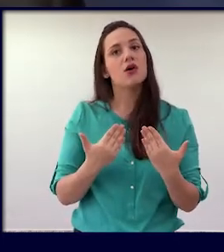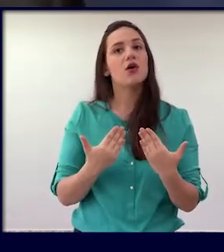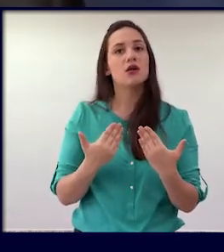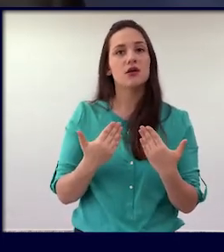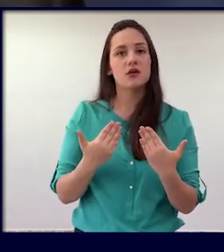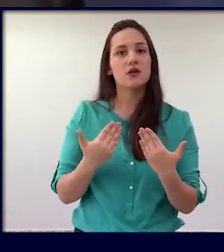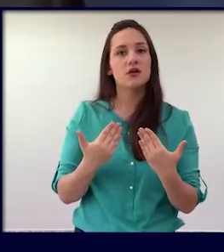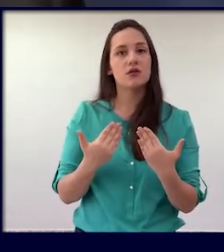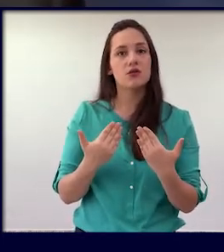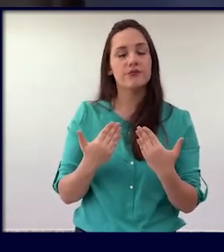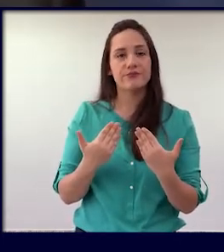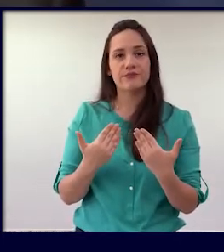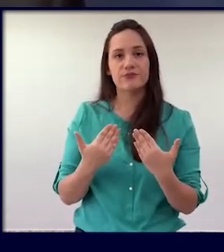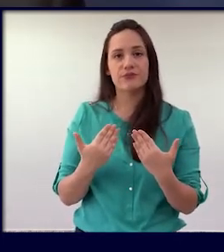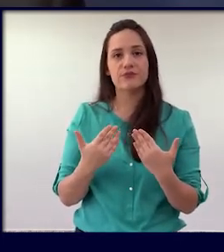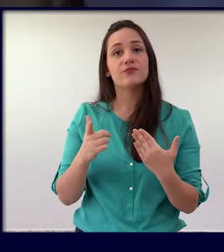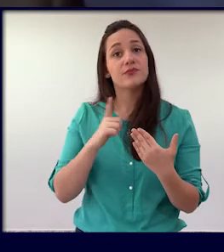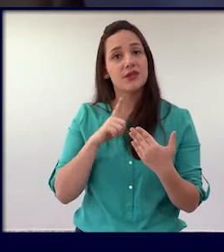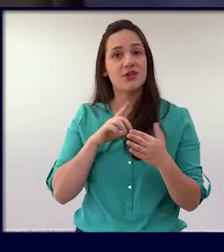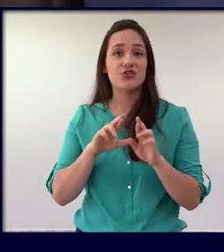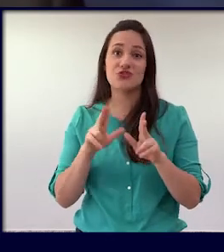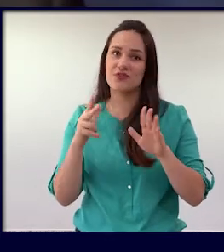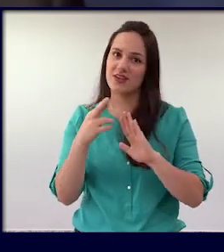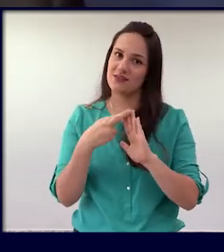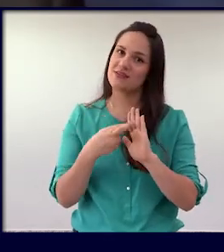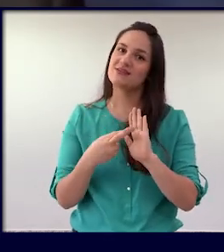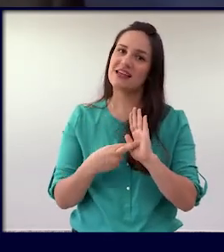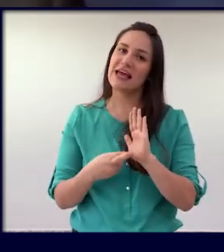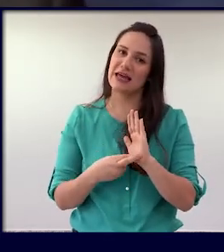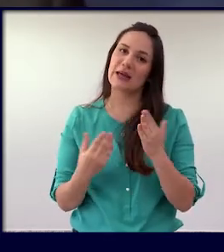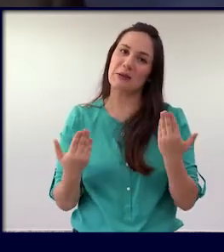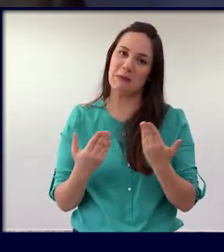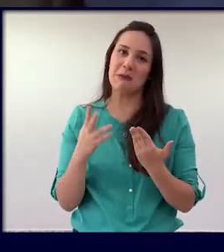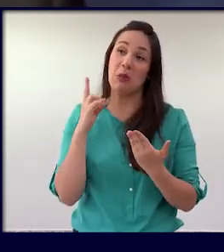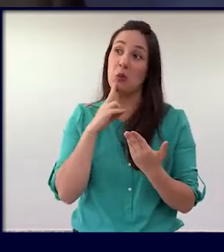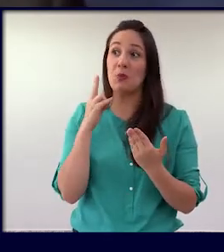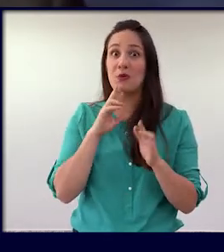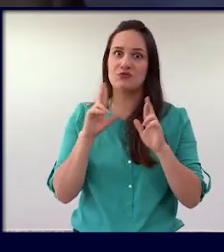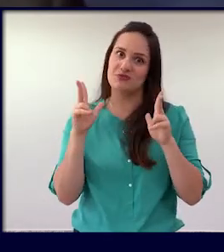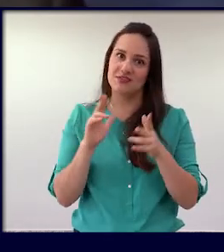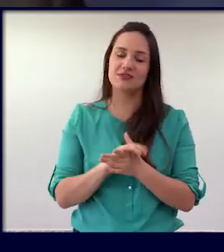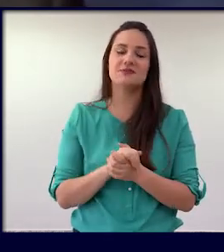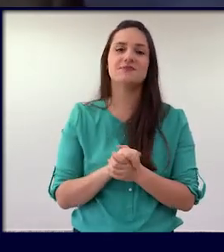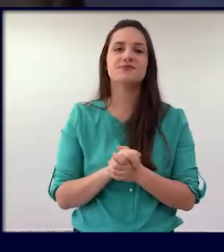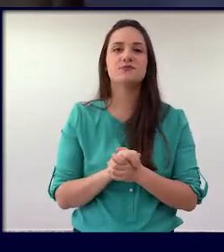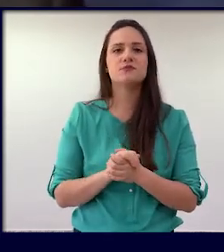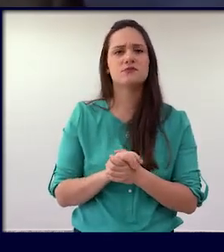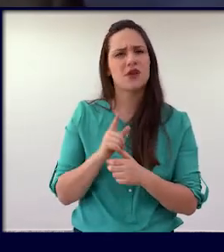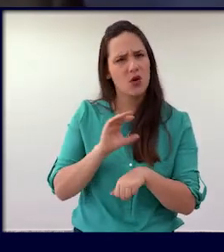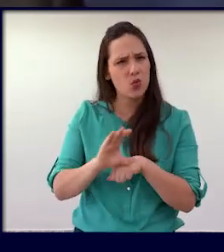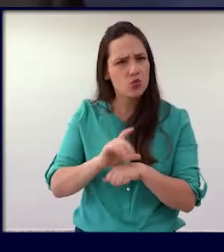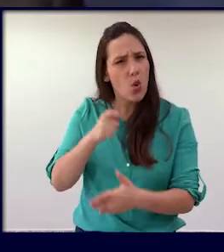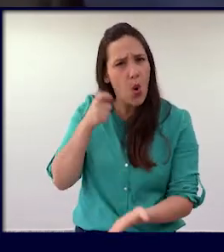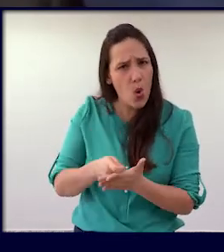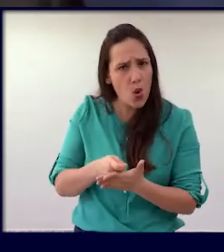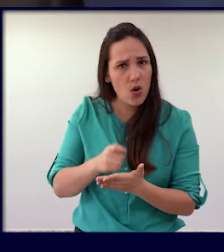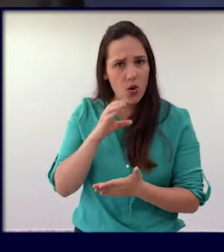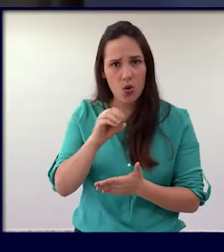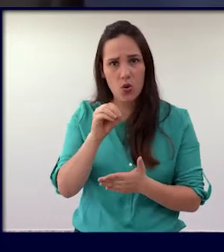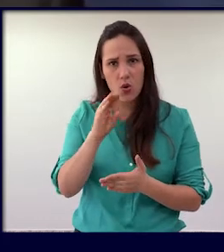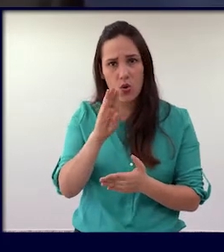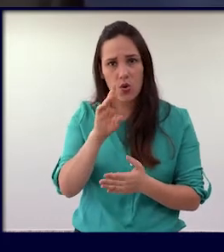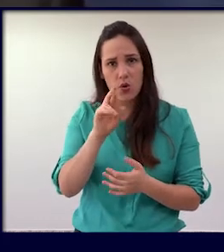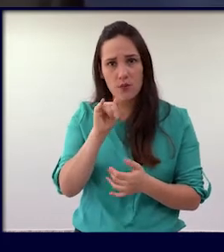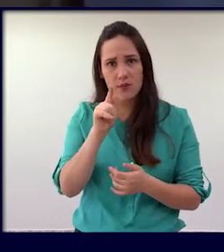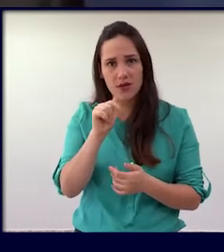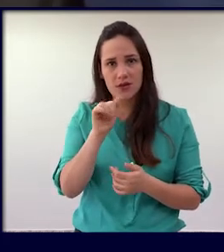suspensa e a gente está trabalhando de acordo com a nova ordem de normalidade, vamos dizer assim. E esse curso, ele